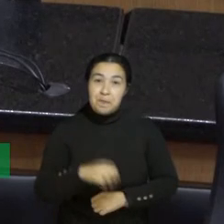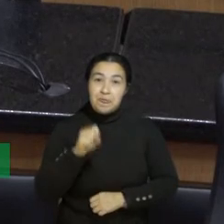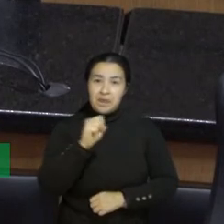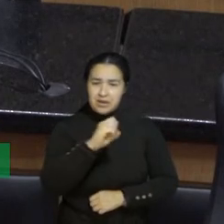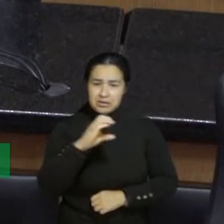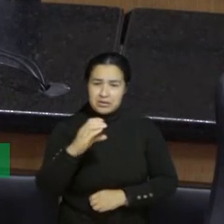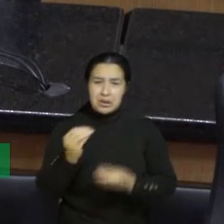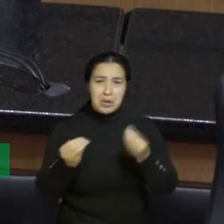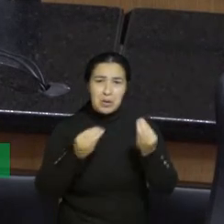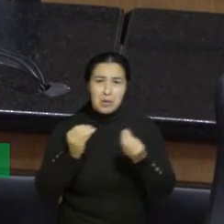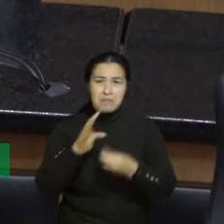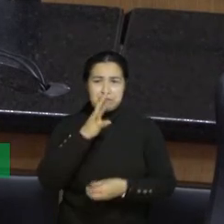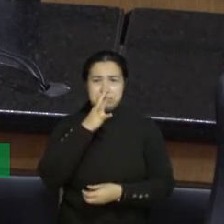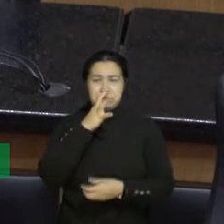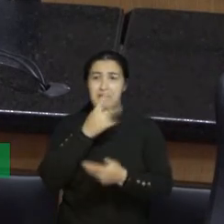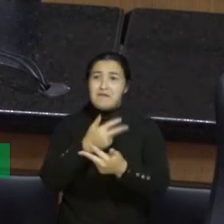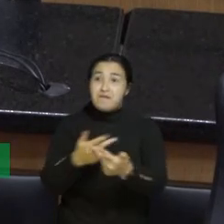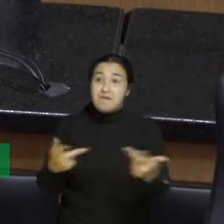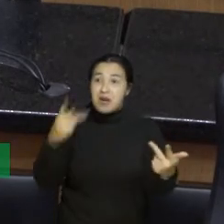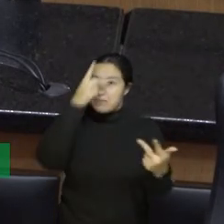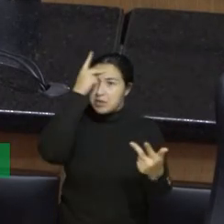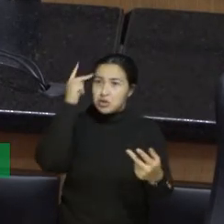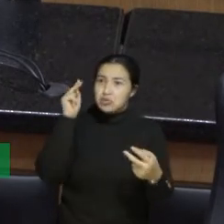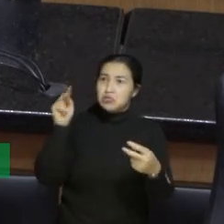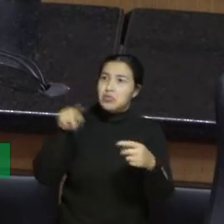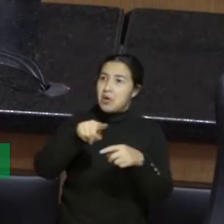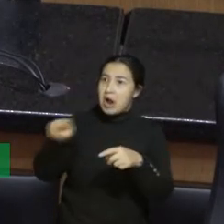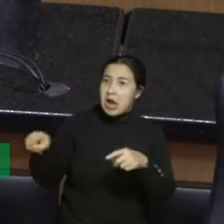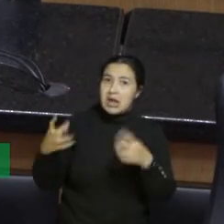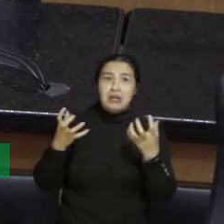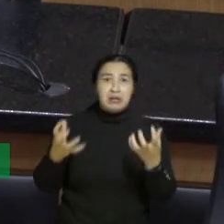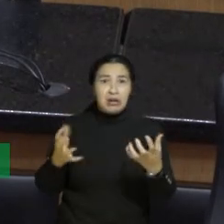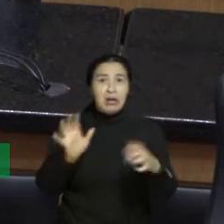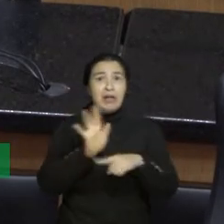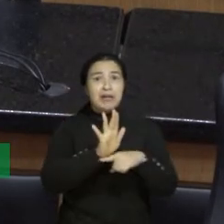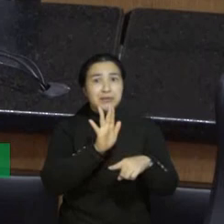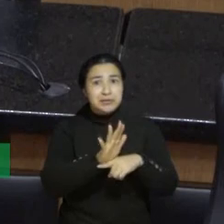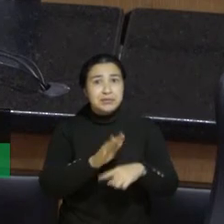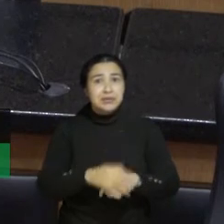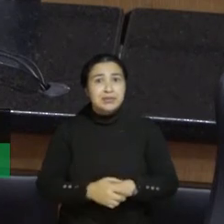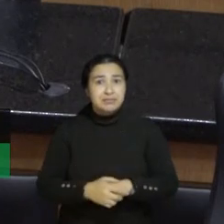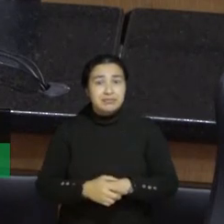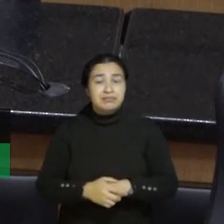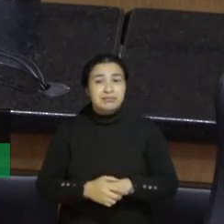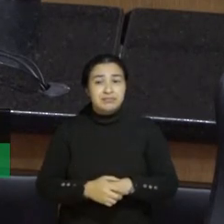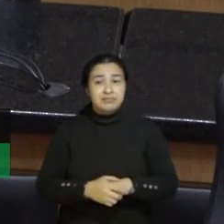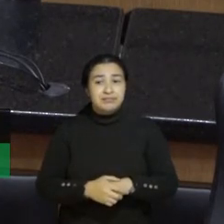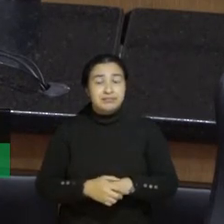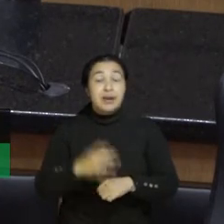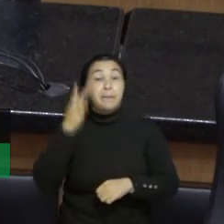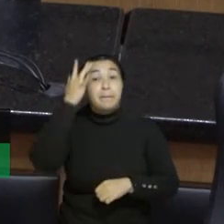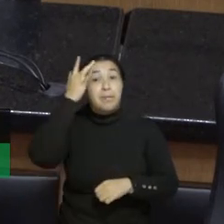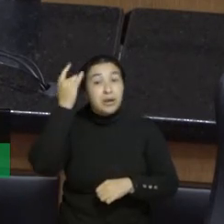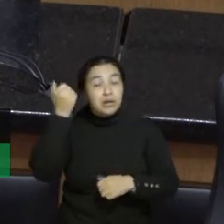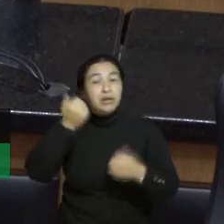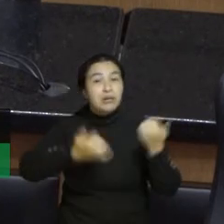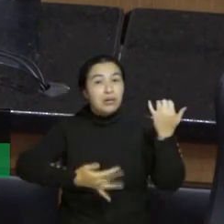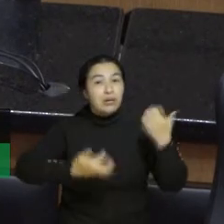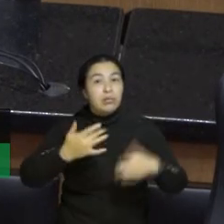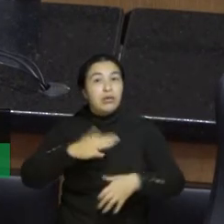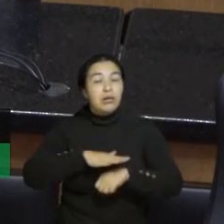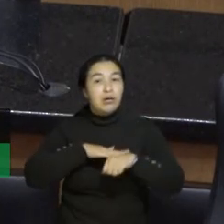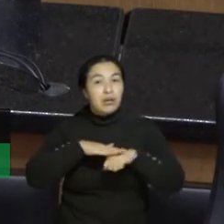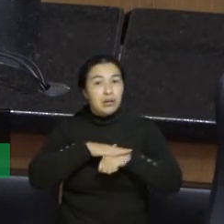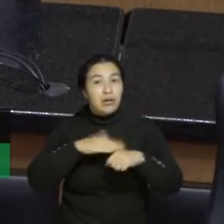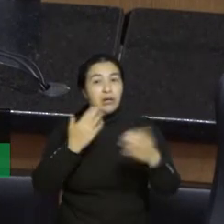uma onda de solidariedade. E amanhã eu vou falar sobre esse assunto também. Que a gente viu que a união